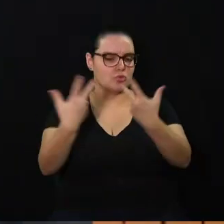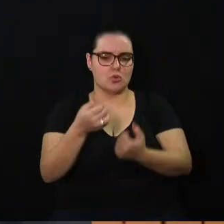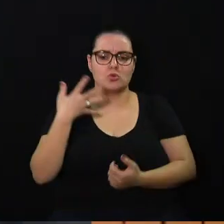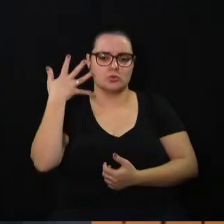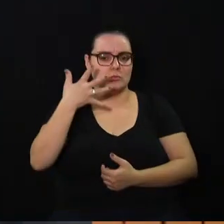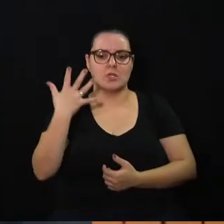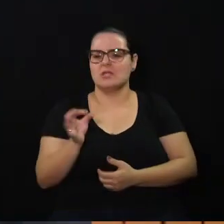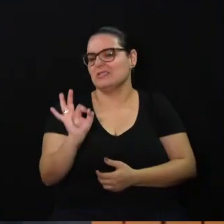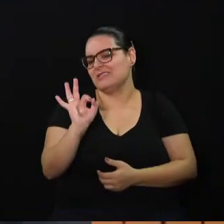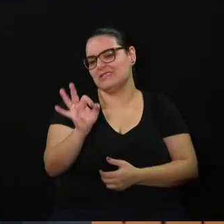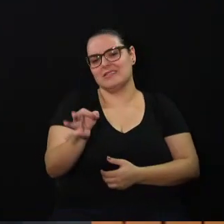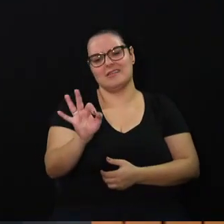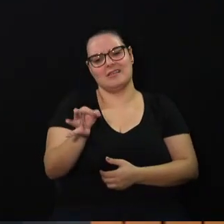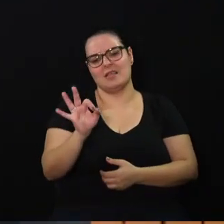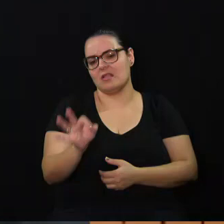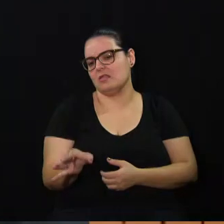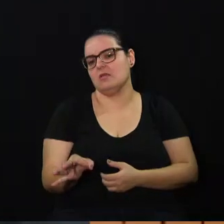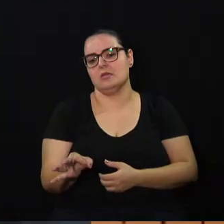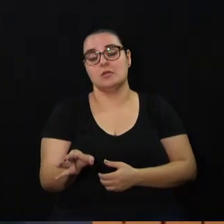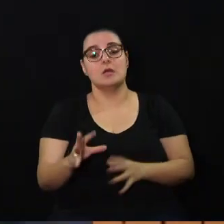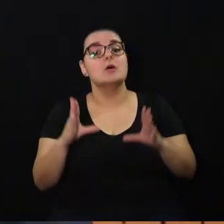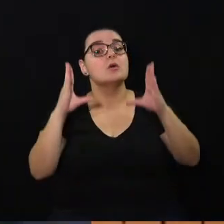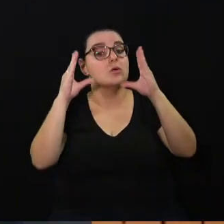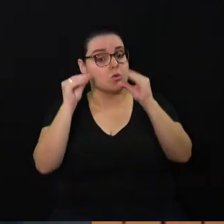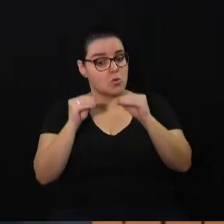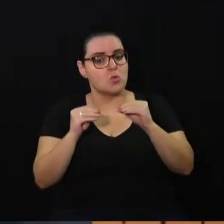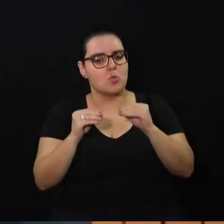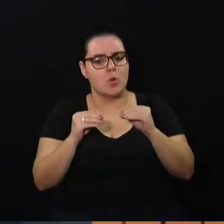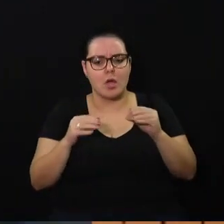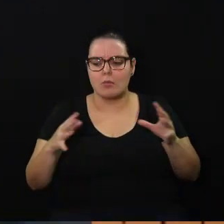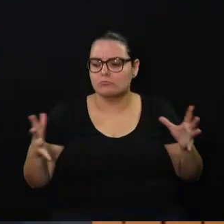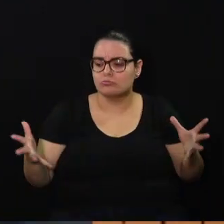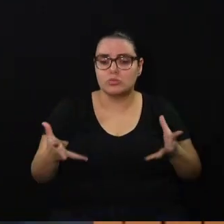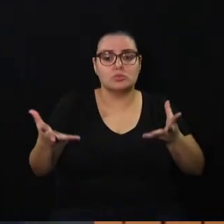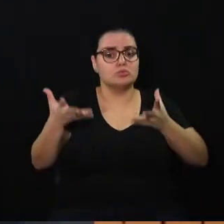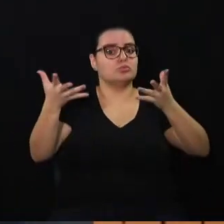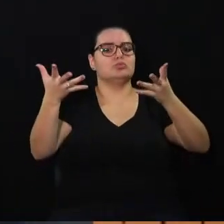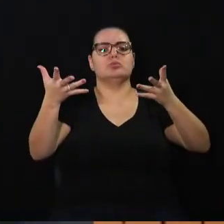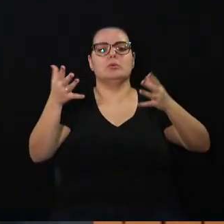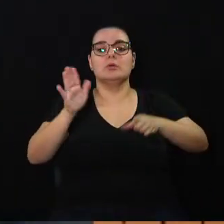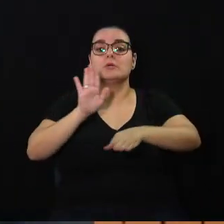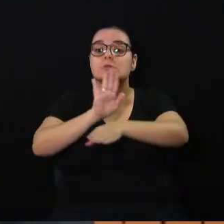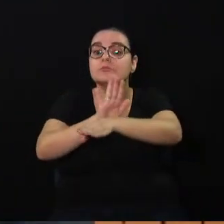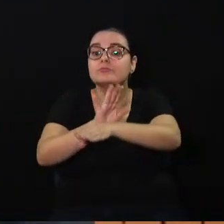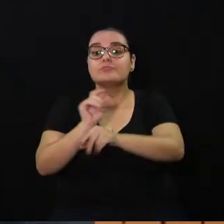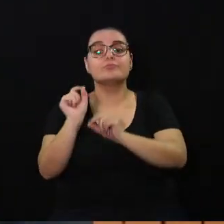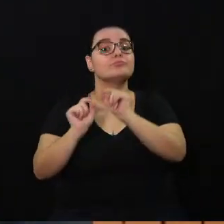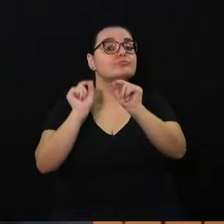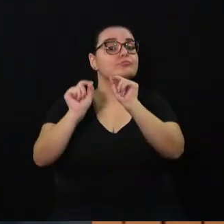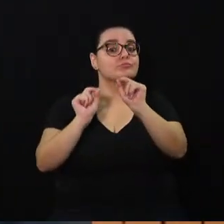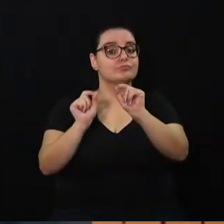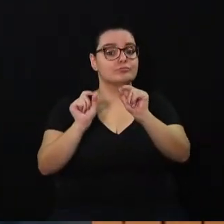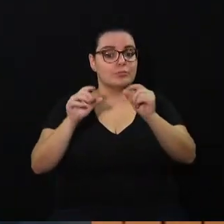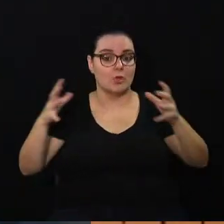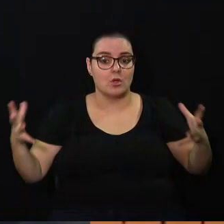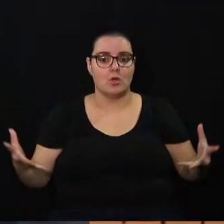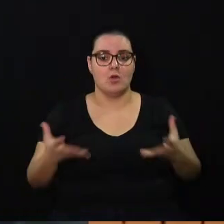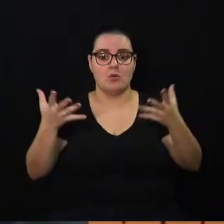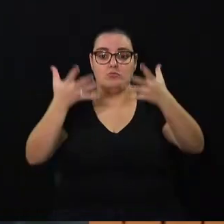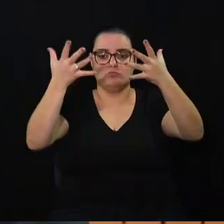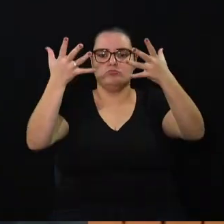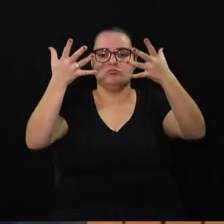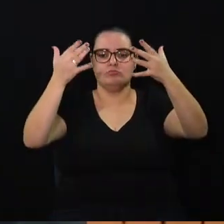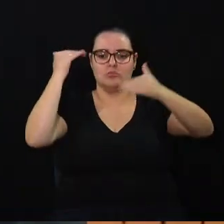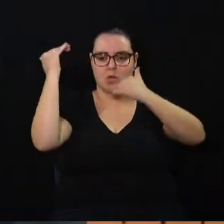que a noite de hoje vai ser muito produtiva no sentido de ajudar a aumentar a nossa visão e